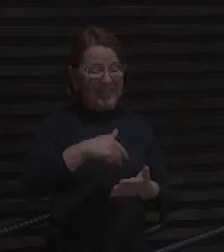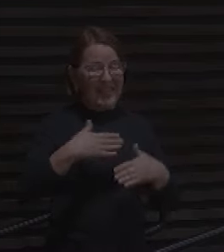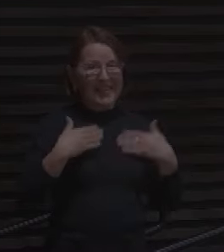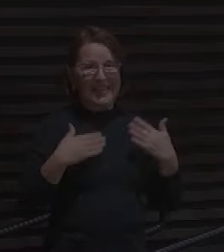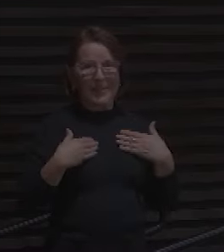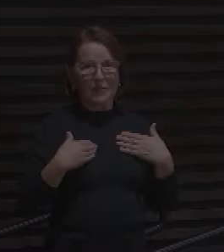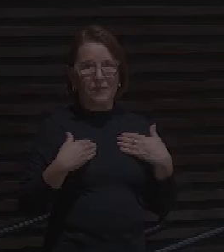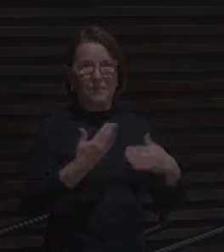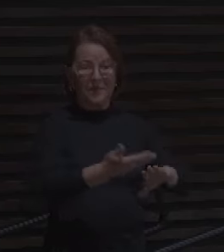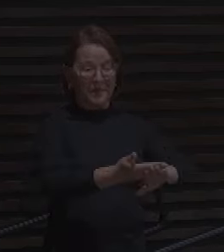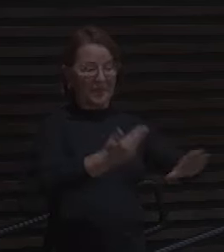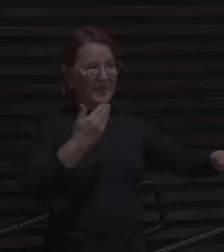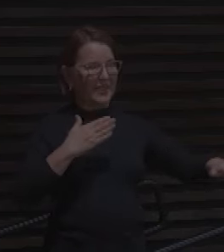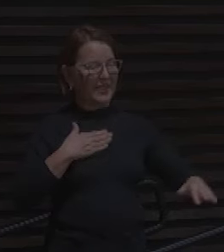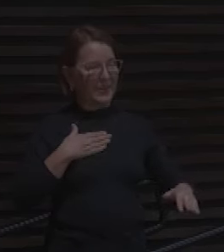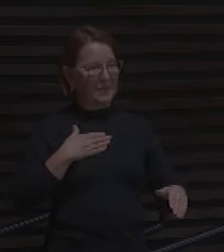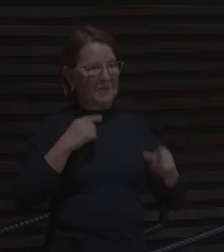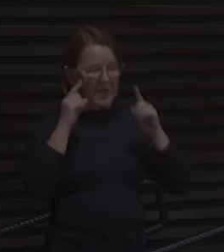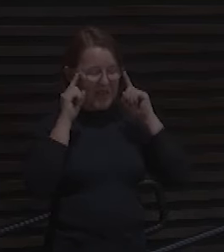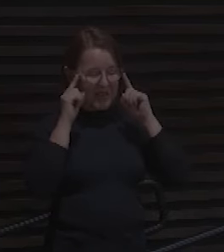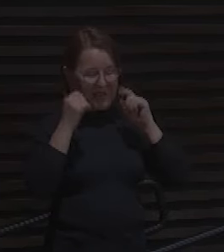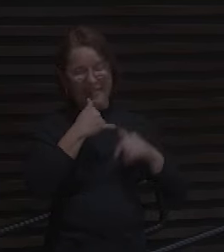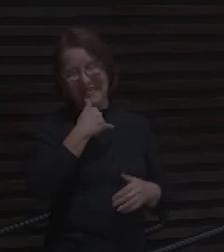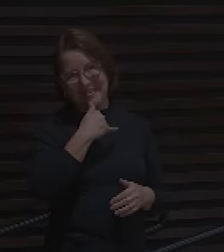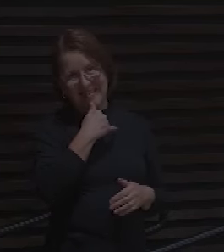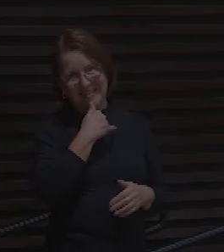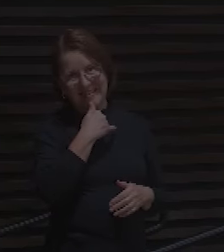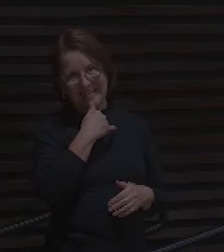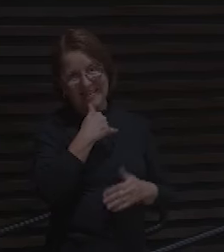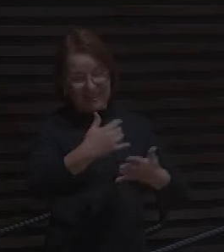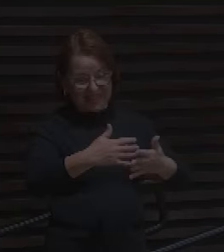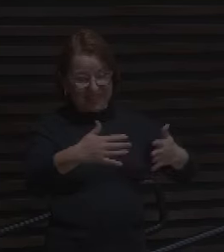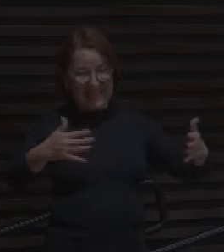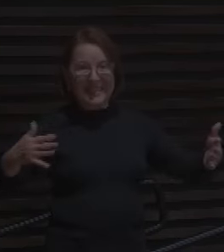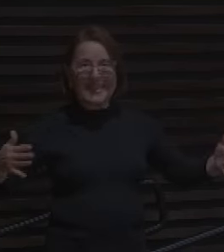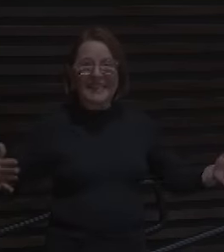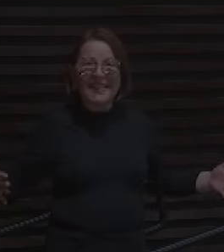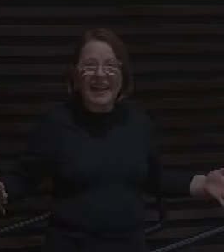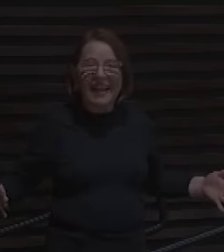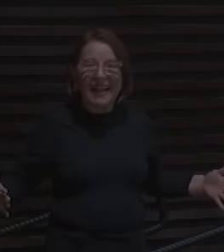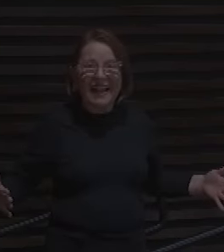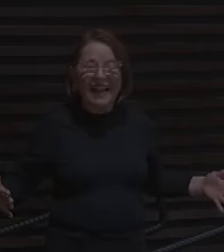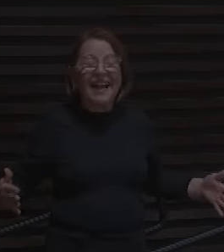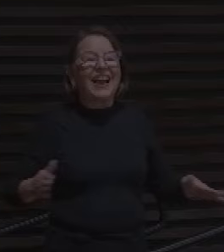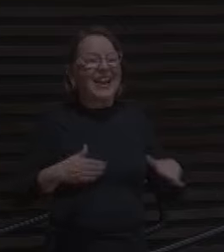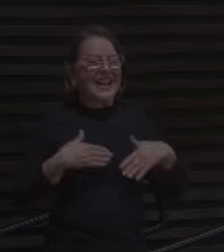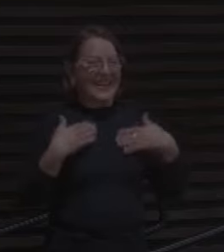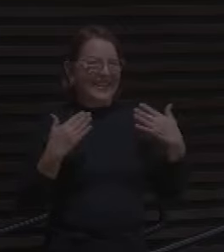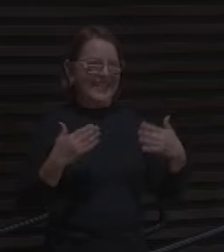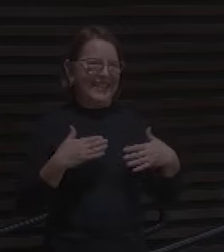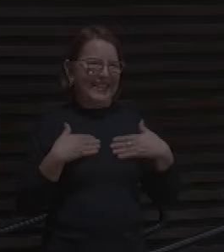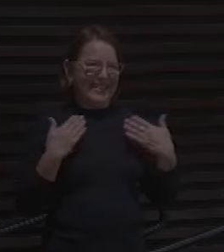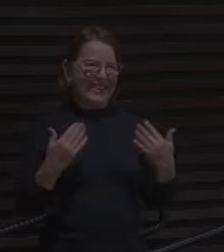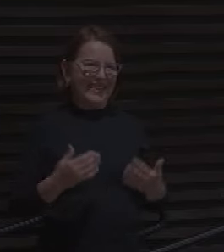Afastaste de minha tristeza e me cercaste de Alegria.